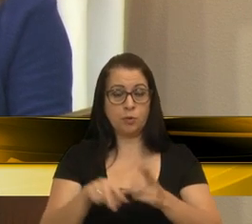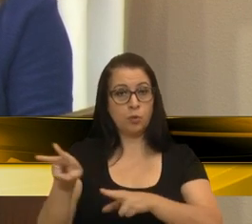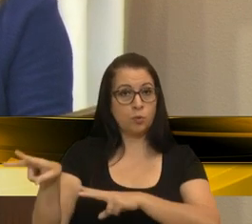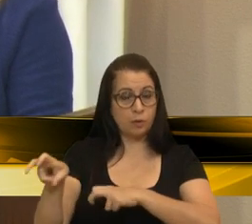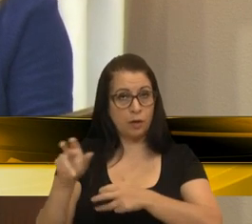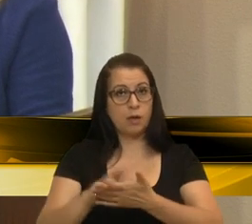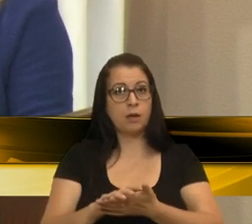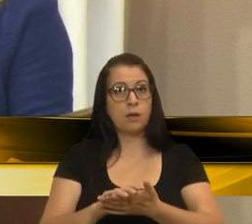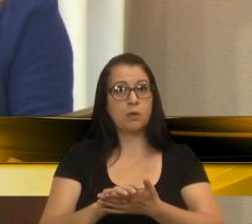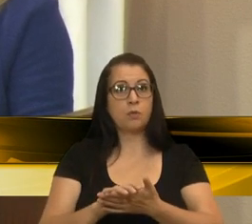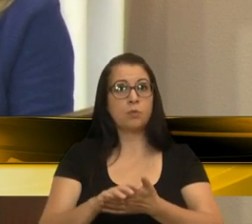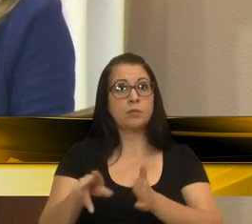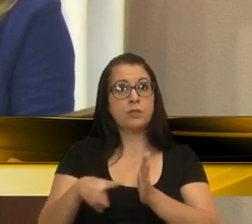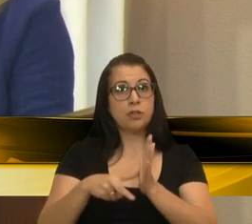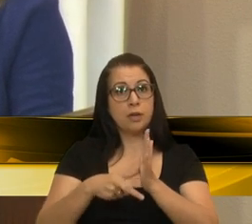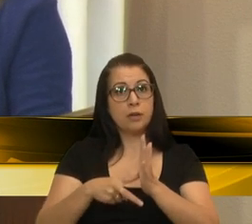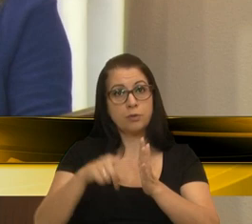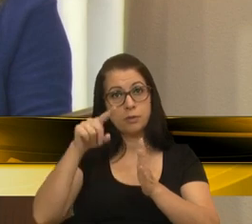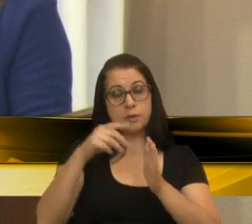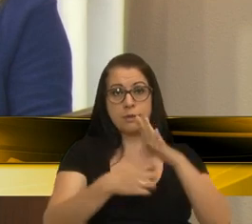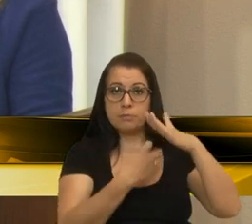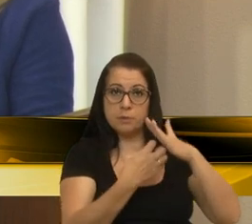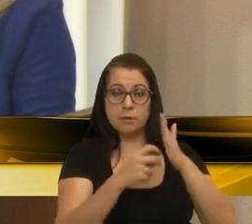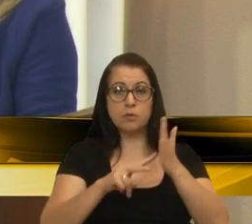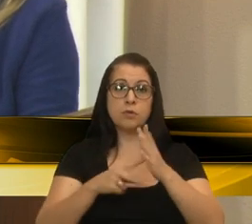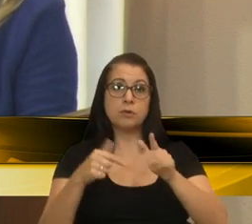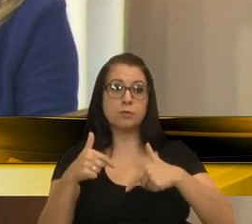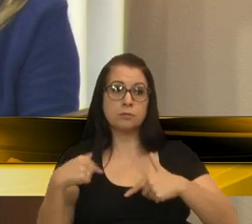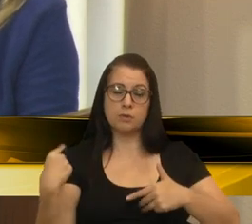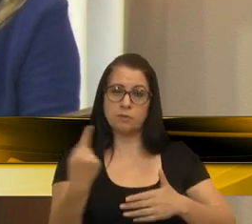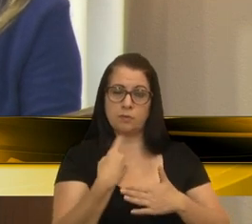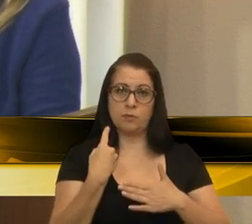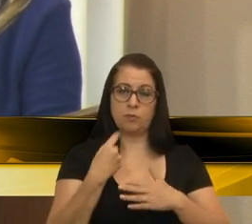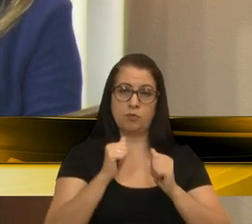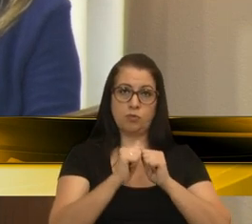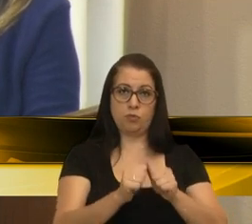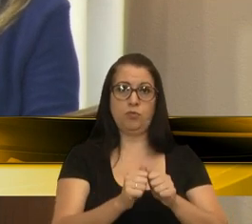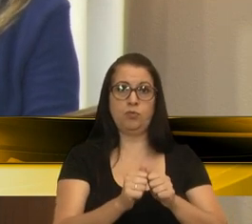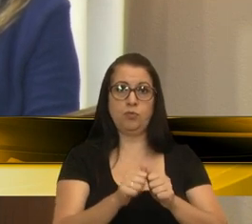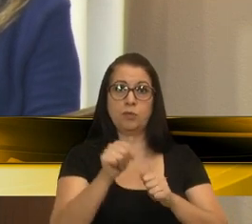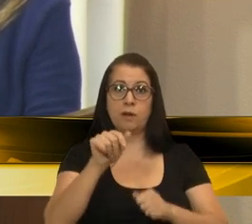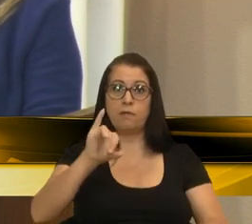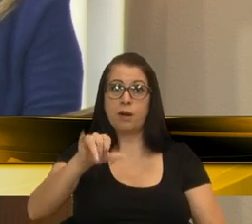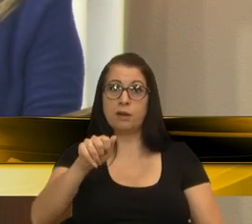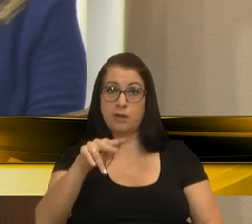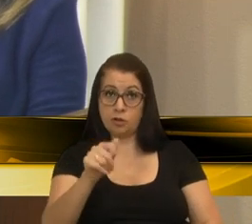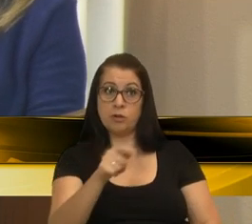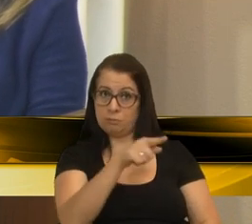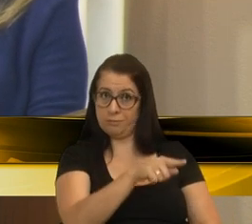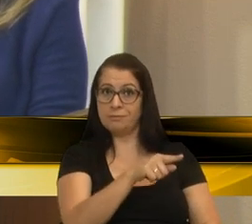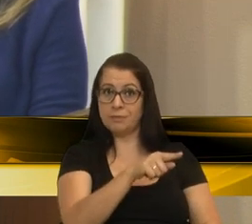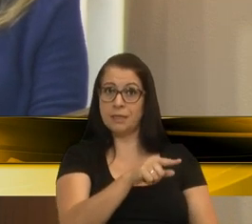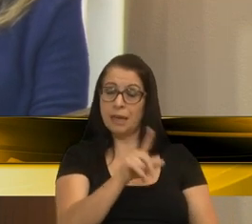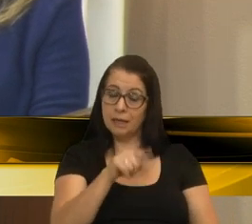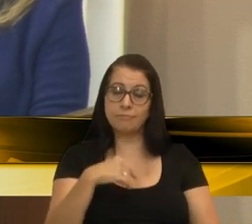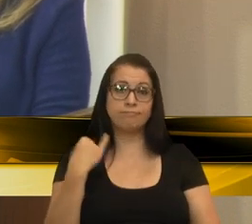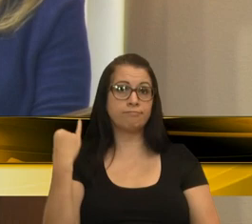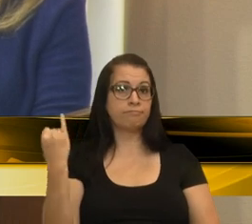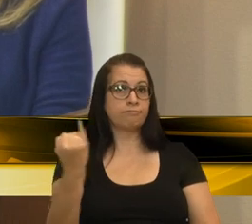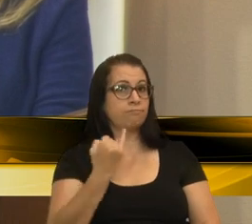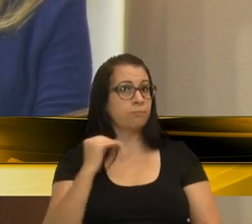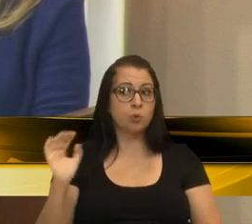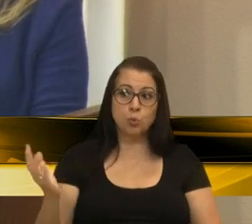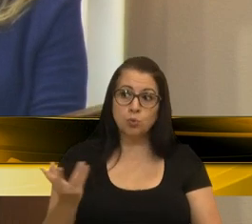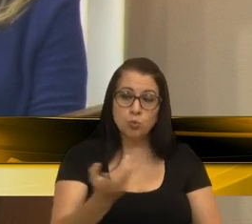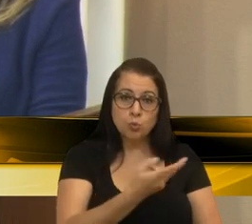Rural, Patronal e o Sindicato dos Trabalhadores. Todos estavam lá no jantar. E é fundamental que